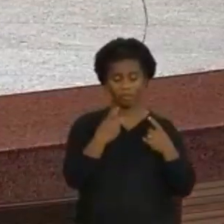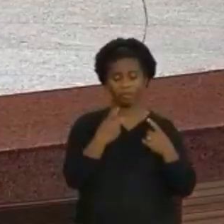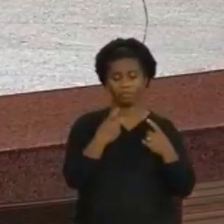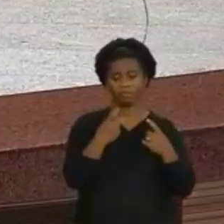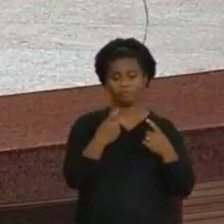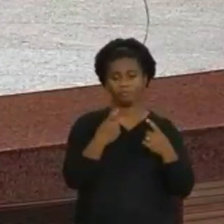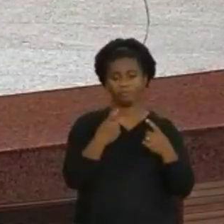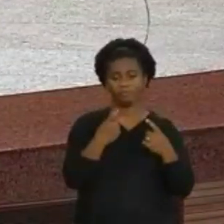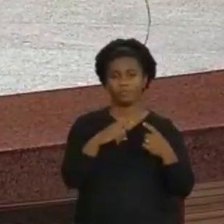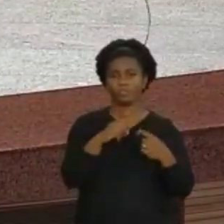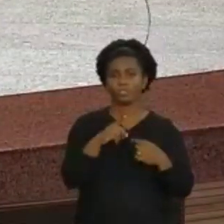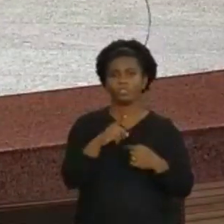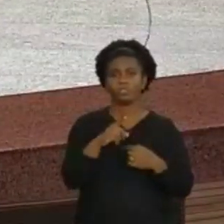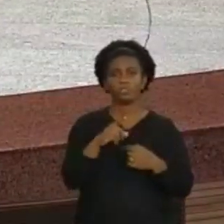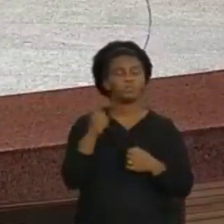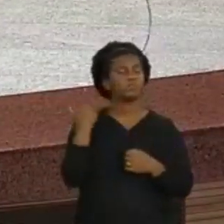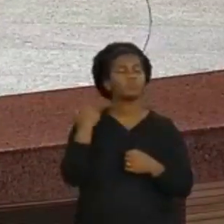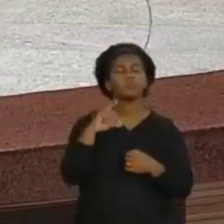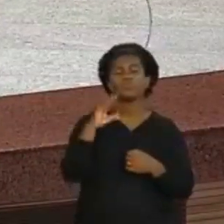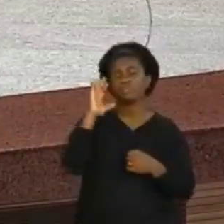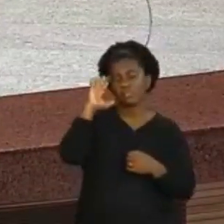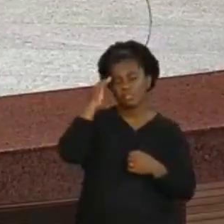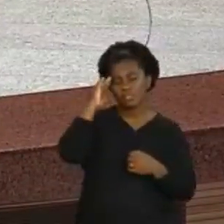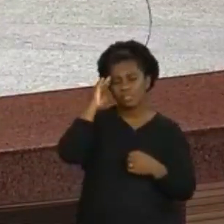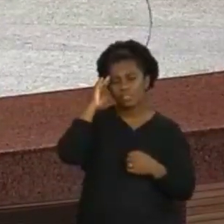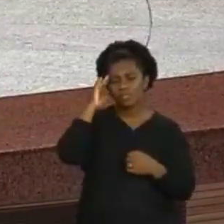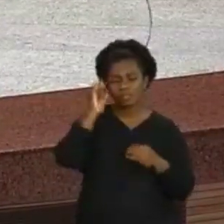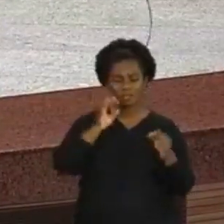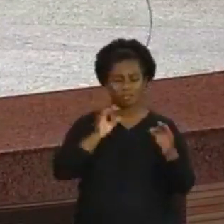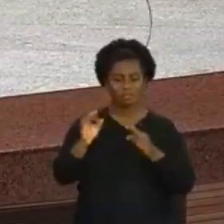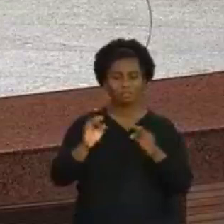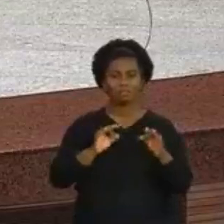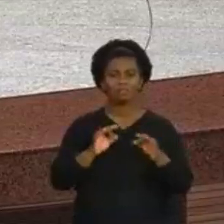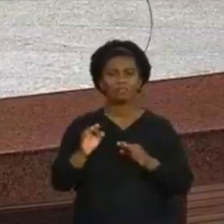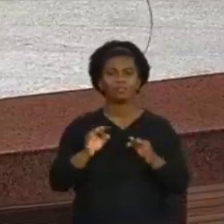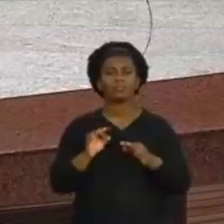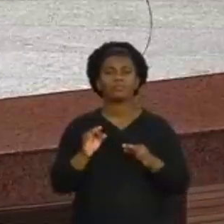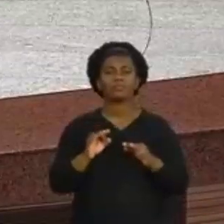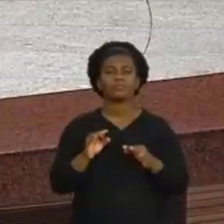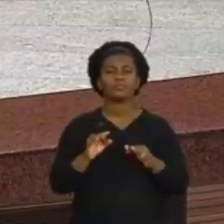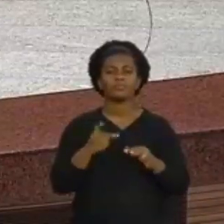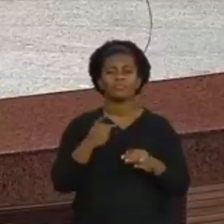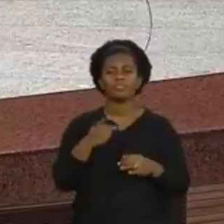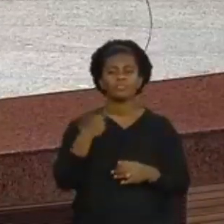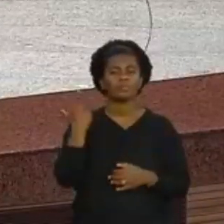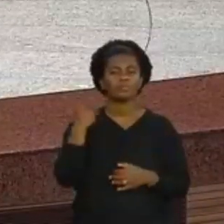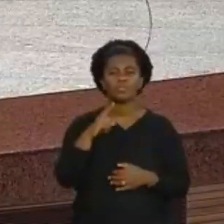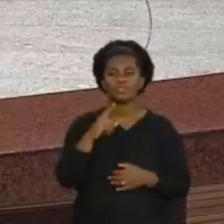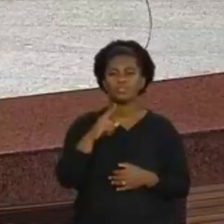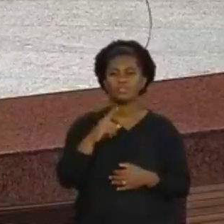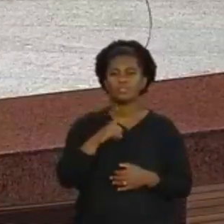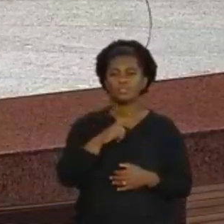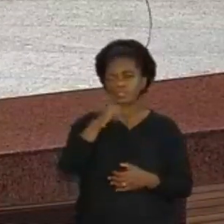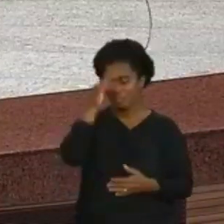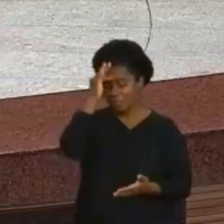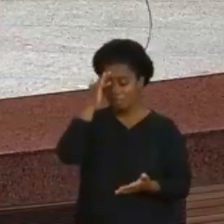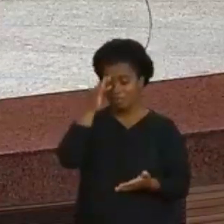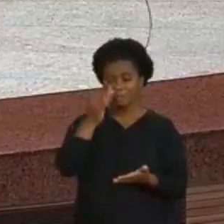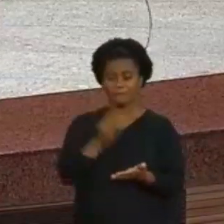Você não conseguiu entender ainda os planos, você não conseguiu ainda ter essa fé inabalável, que você fala, ó, tudo vai